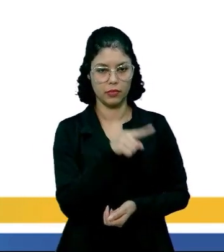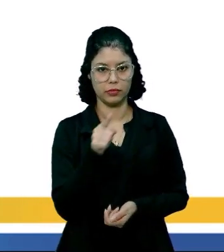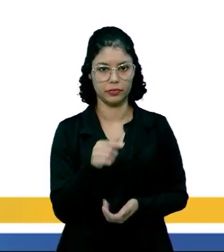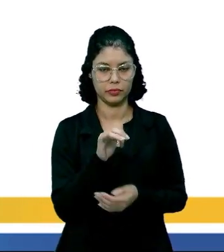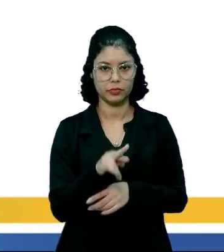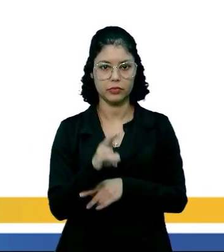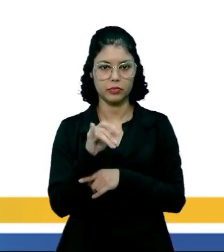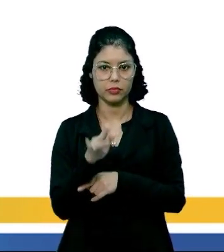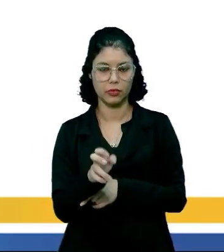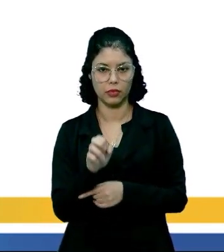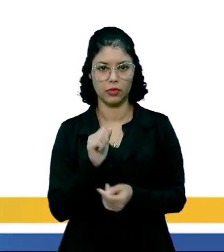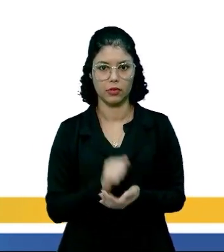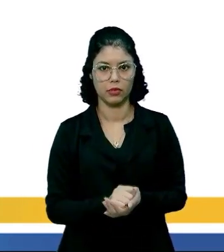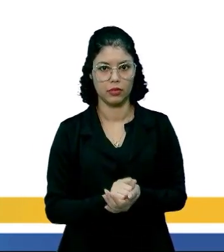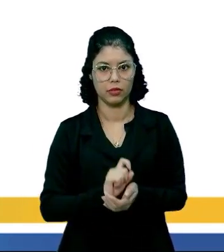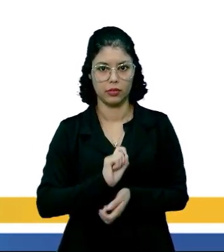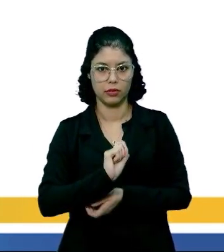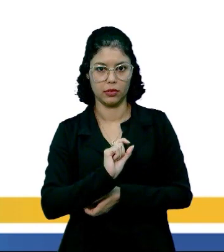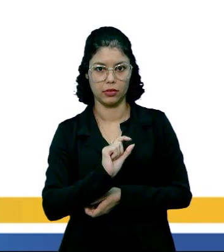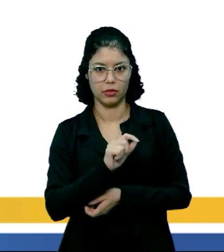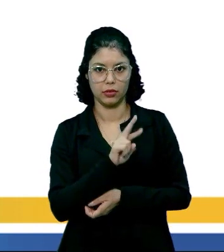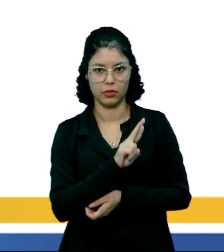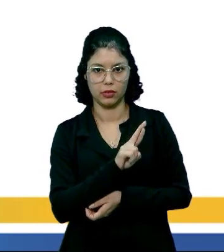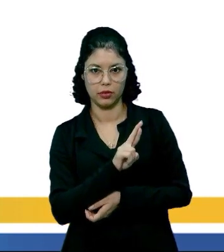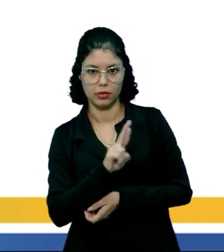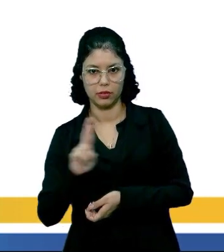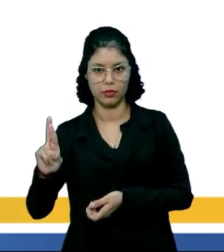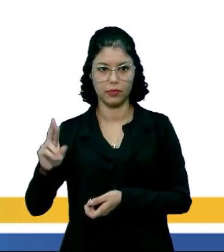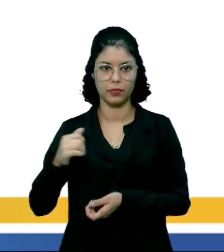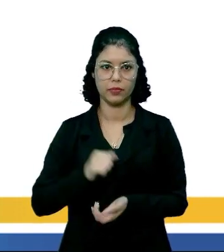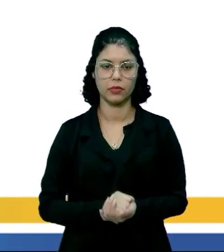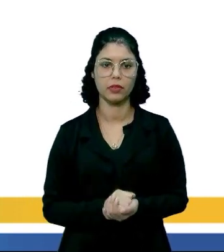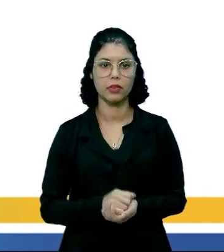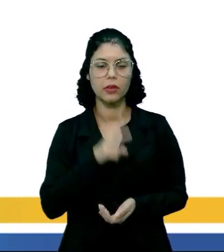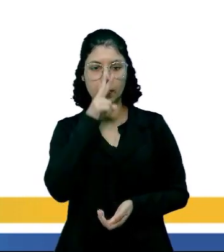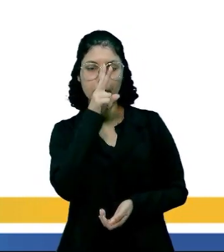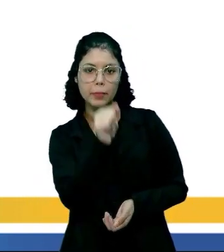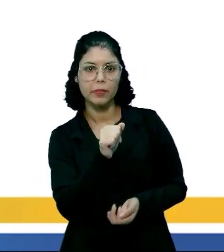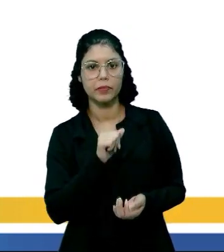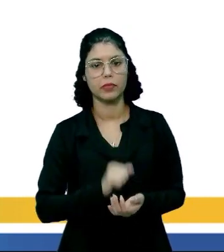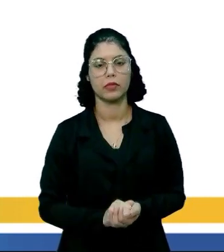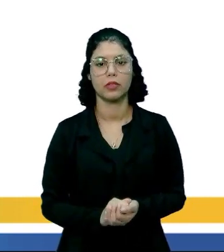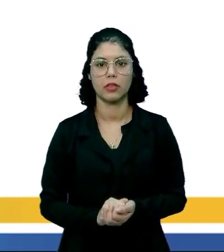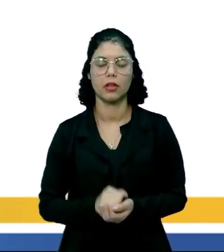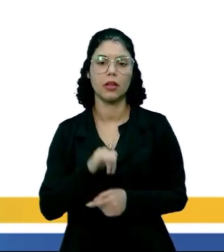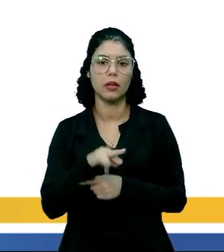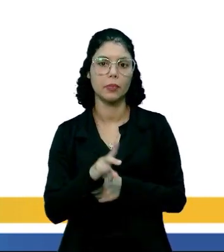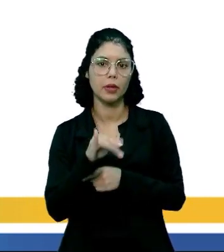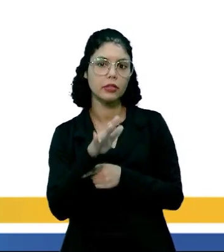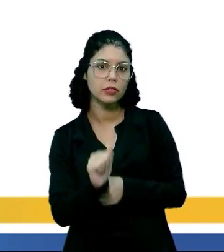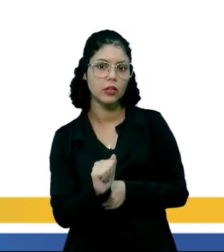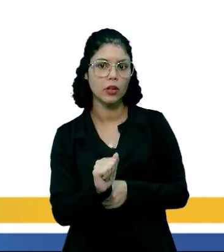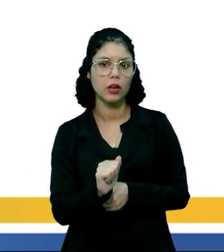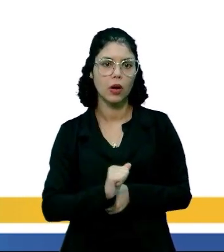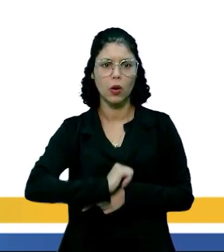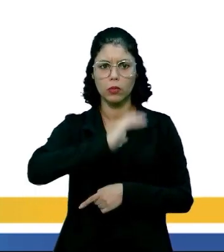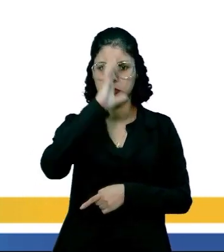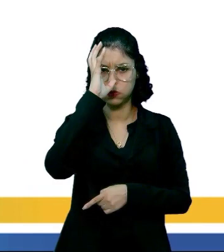ó rodas, ó engrenagens, R eterno, forte espasmo, retido